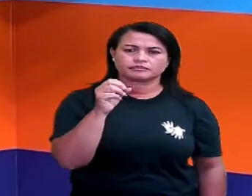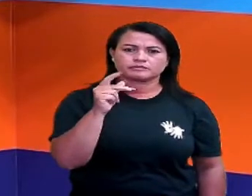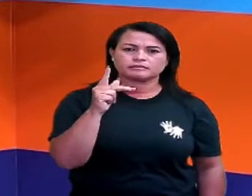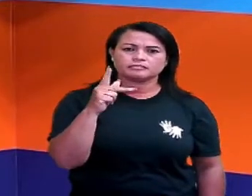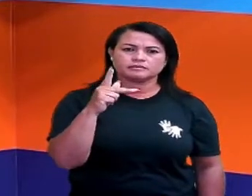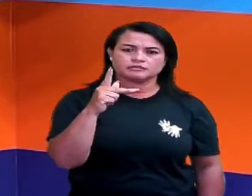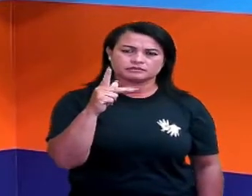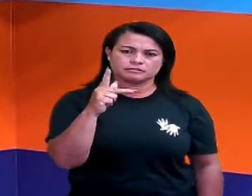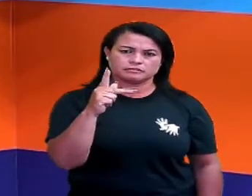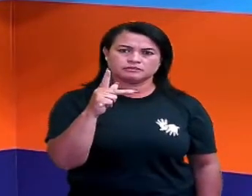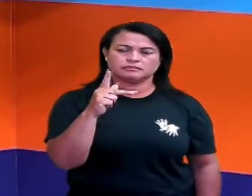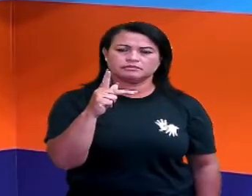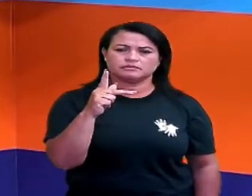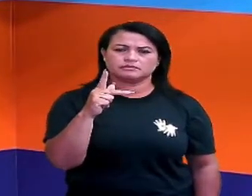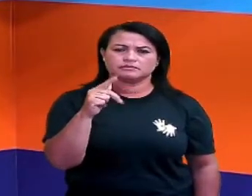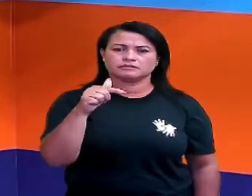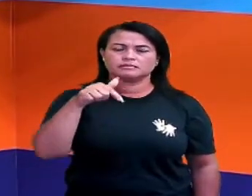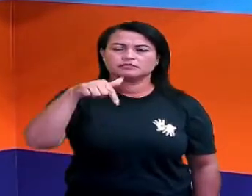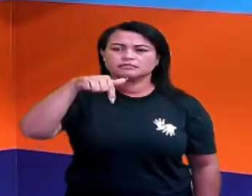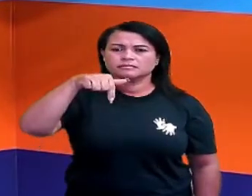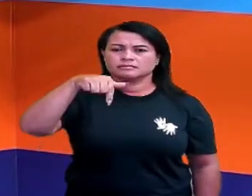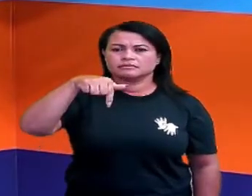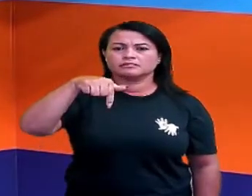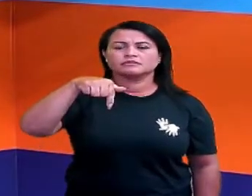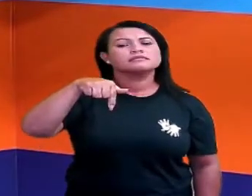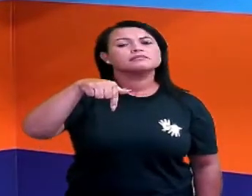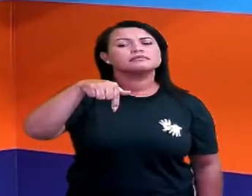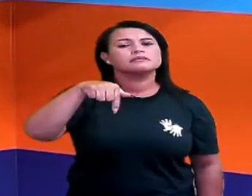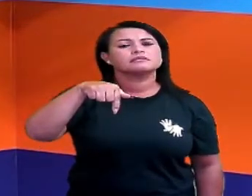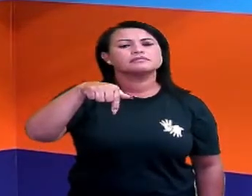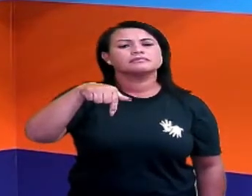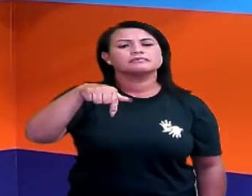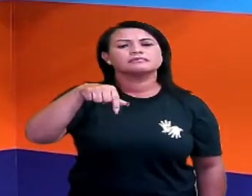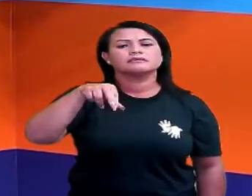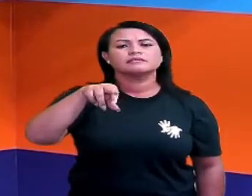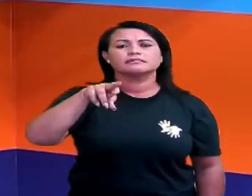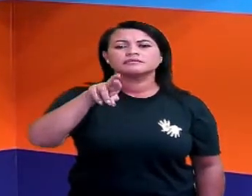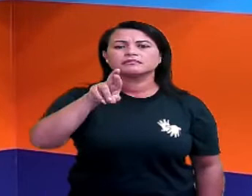O, P, Q,